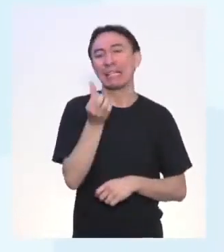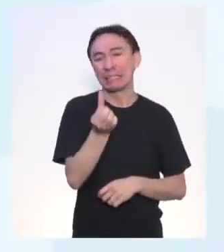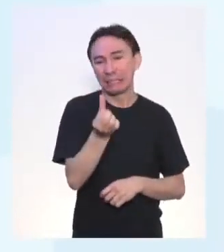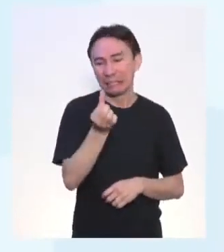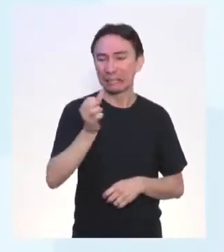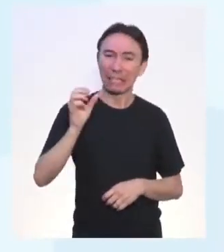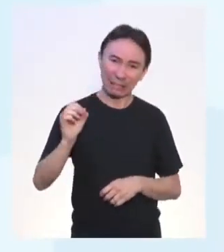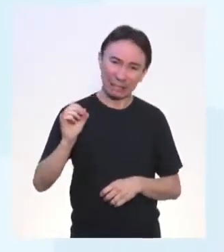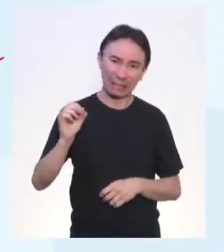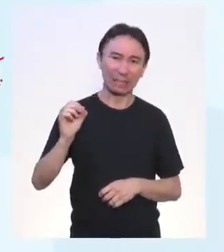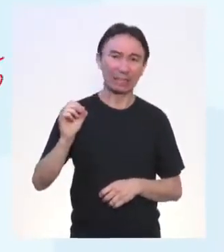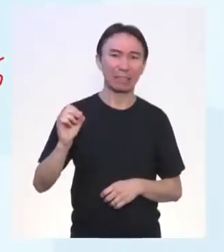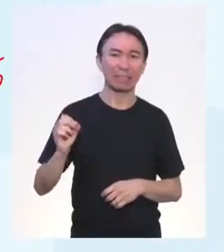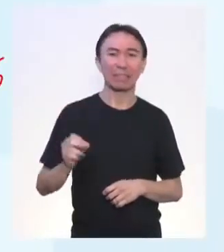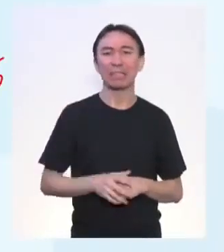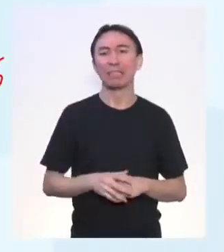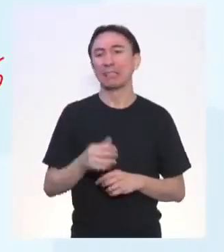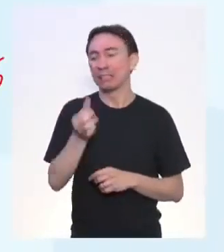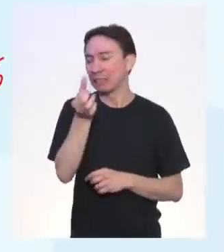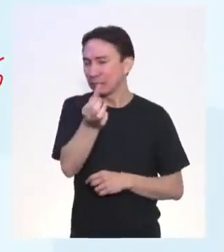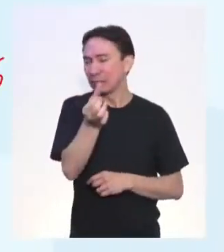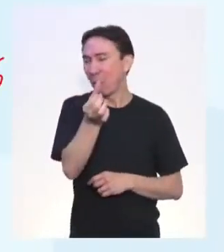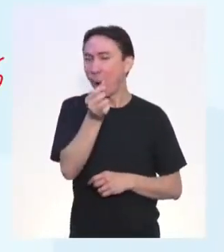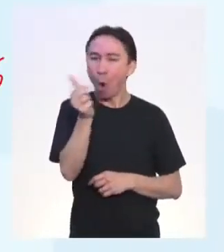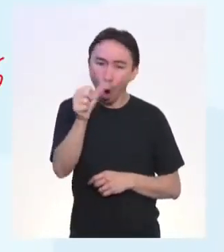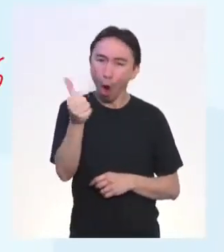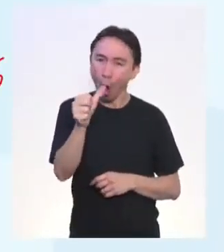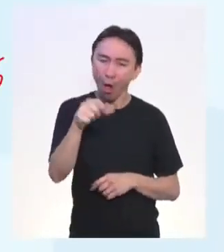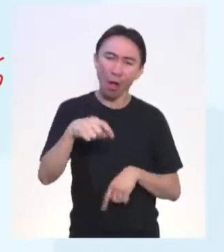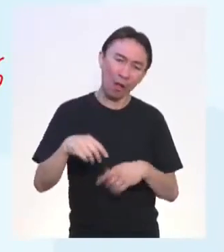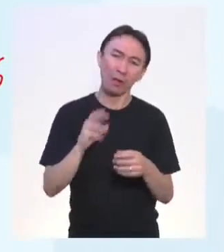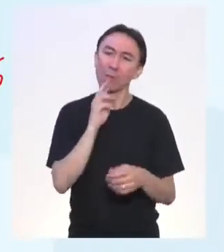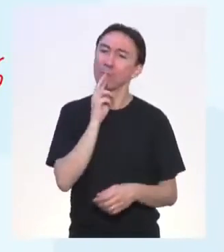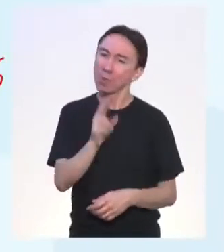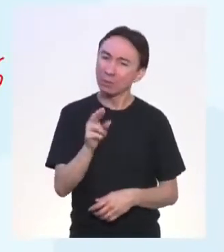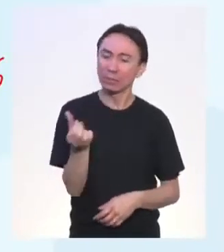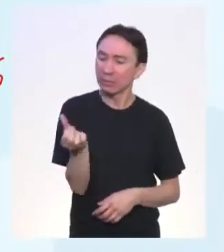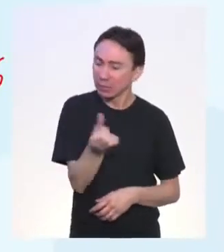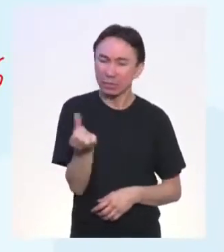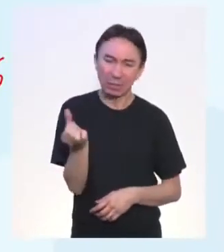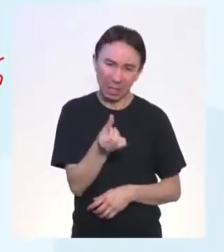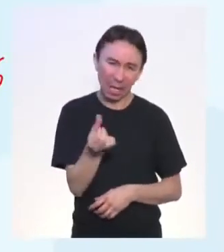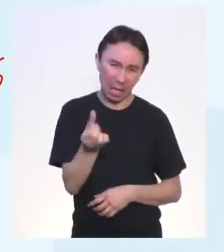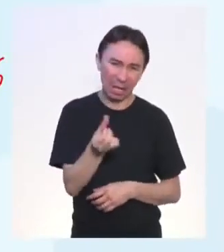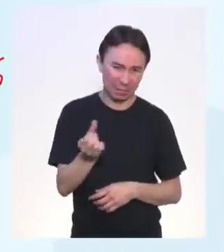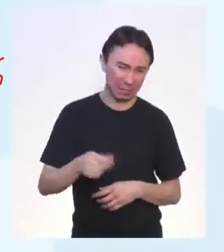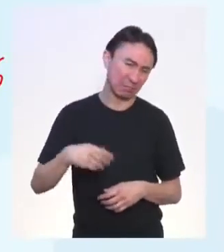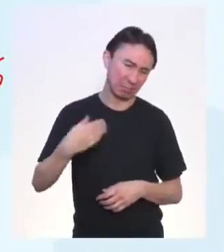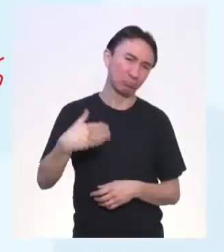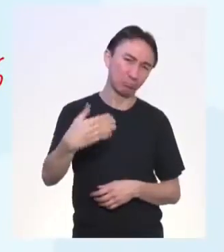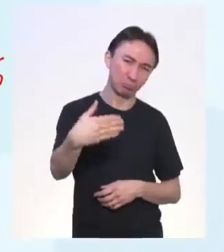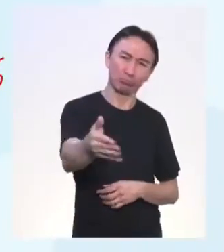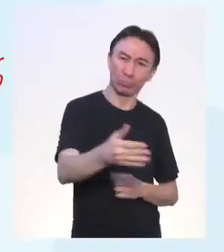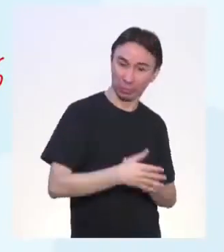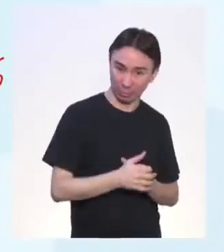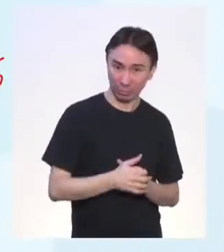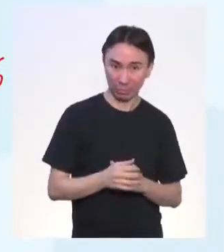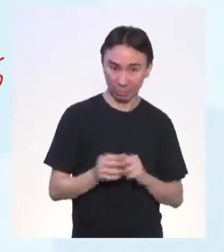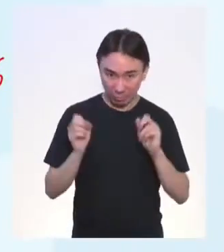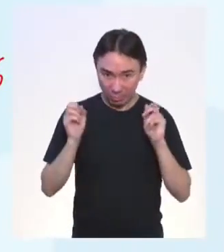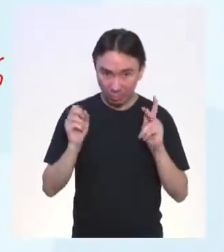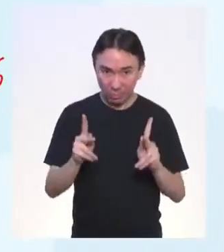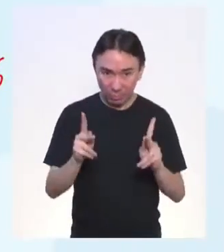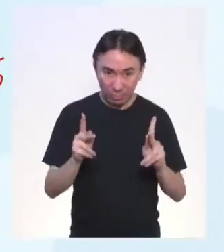se aqui for 11, vai dar 66, e aí por diante, tá bom? Deixa eu apagar aqui.